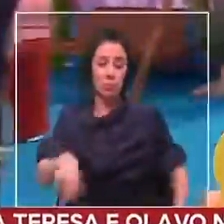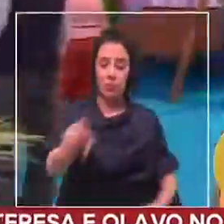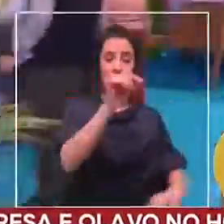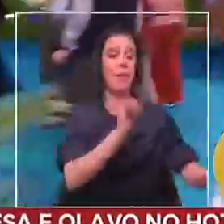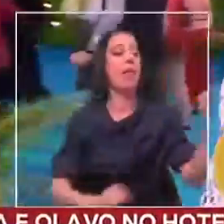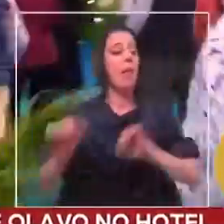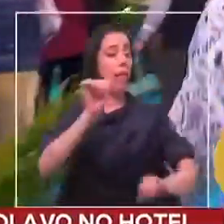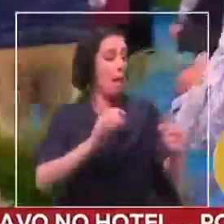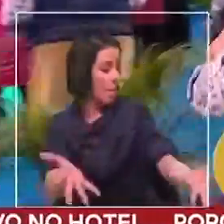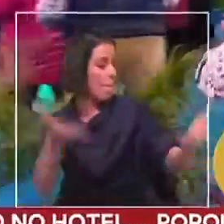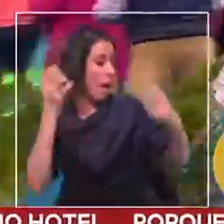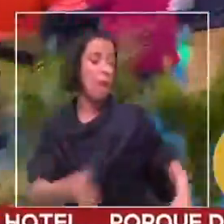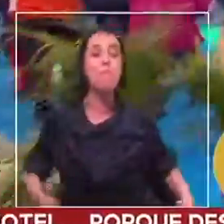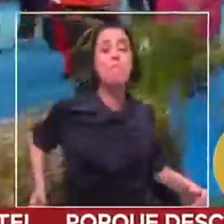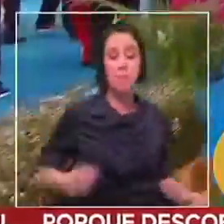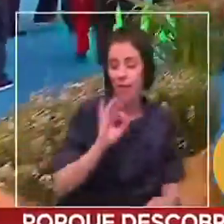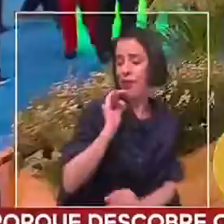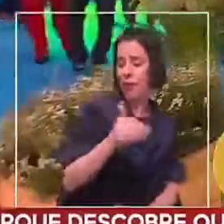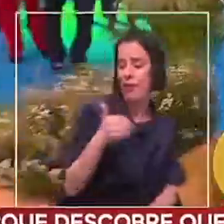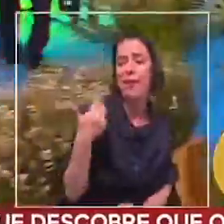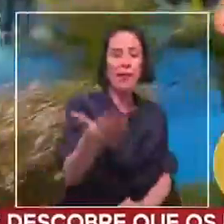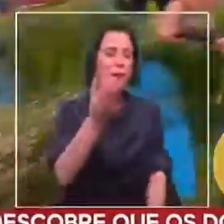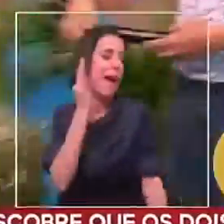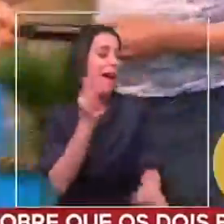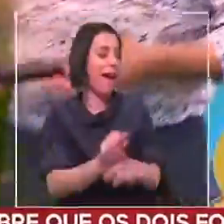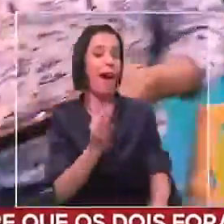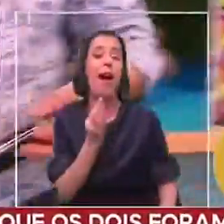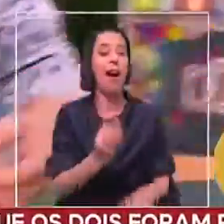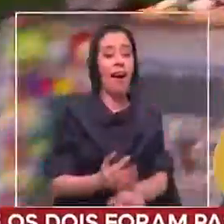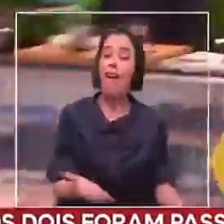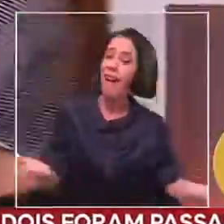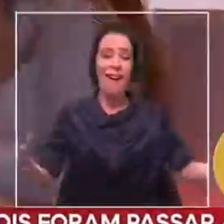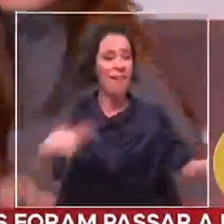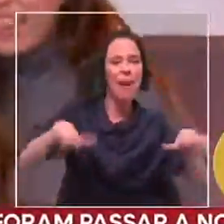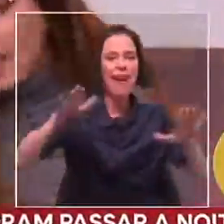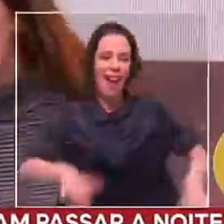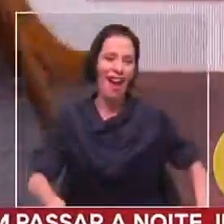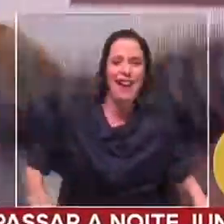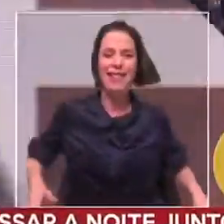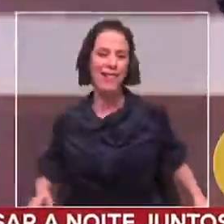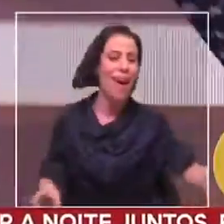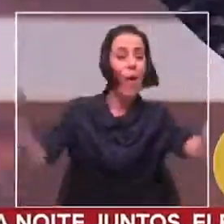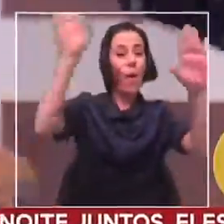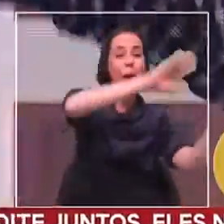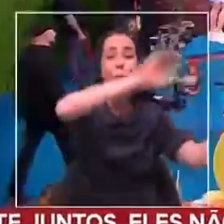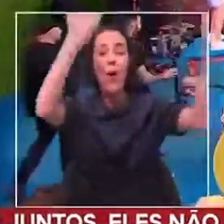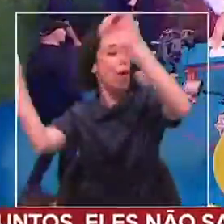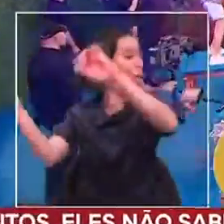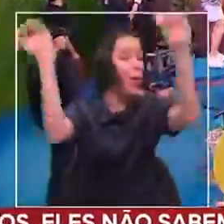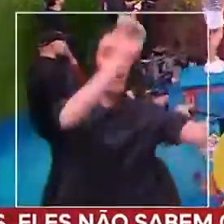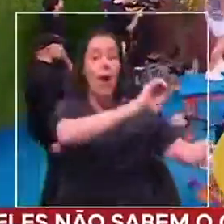quer dançar. Fim de semana é festa, ninguém nos vai parar.